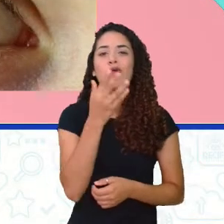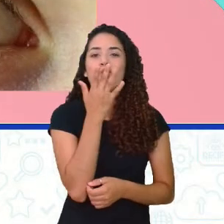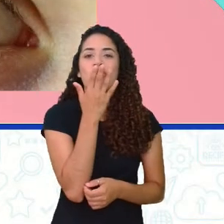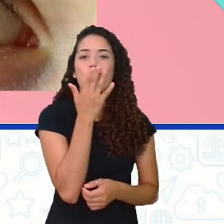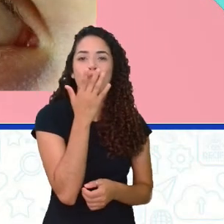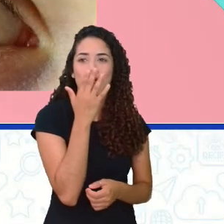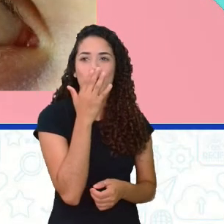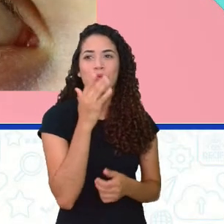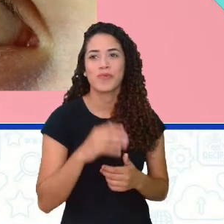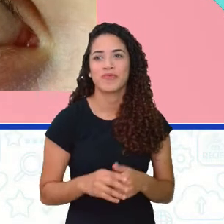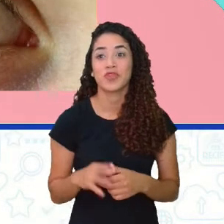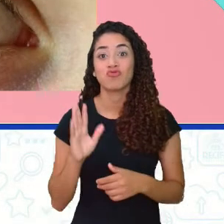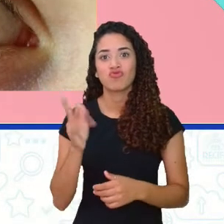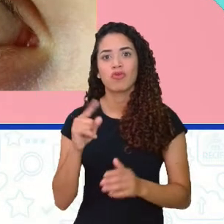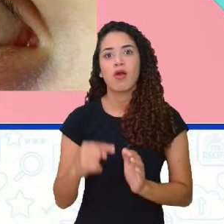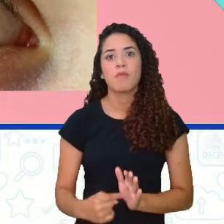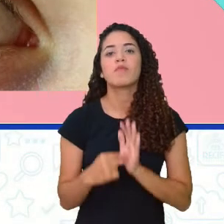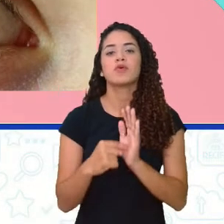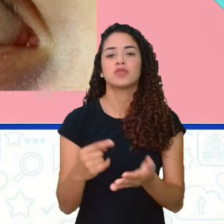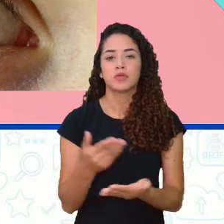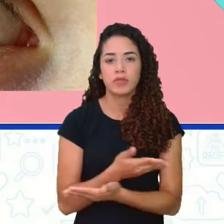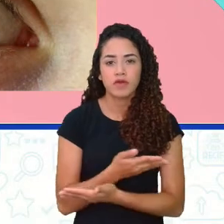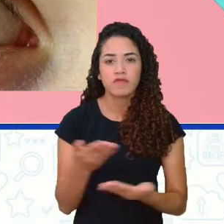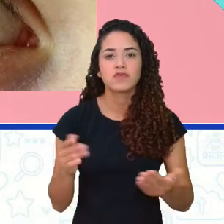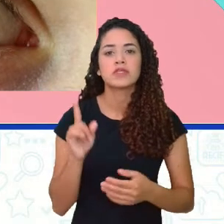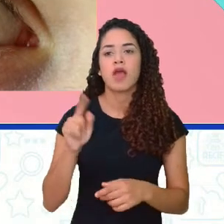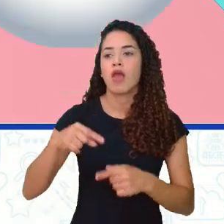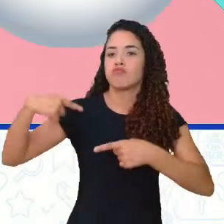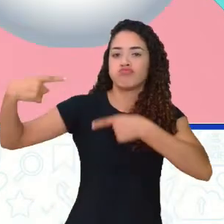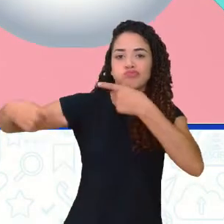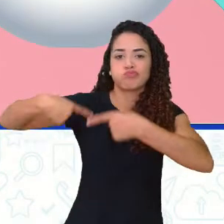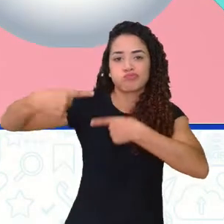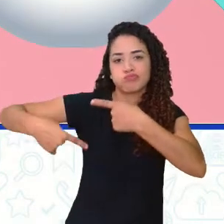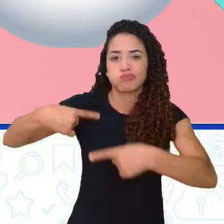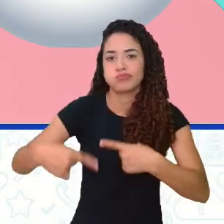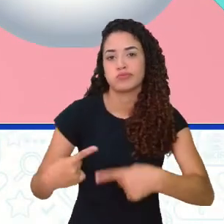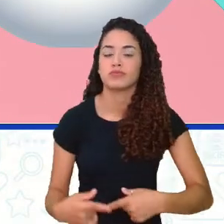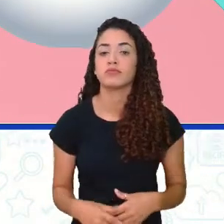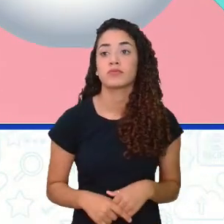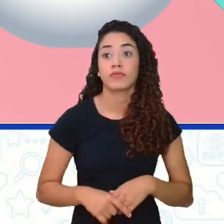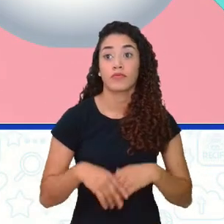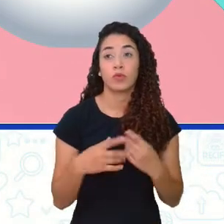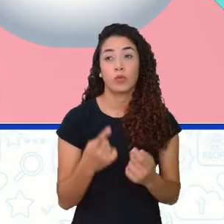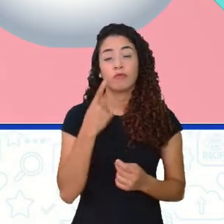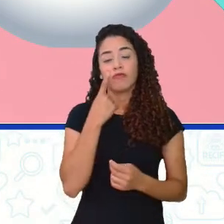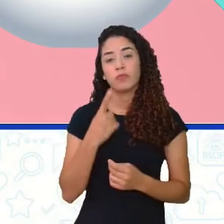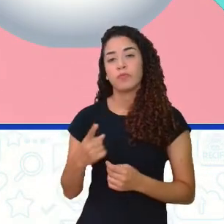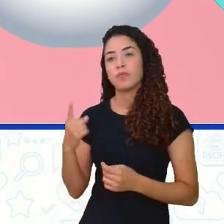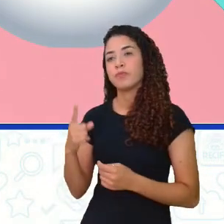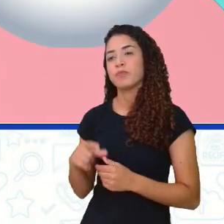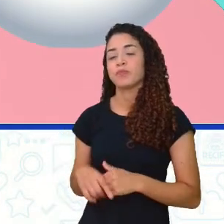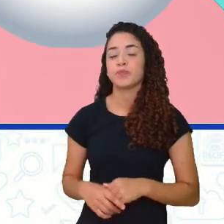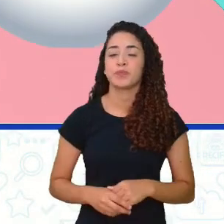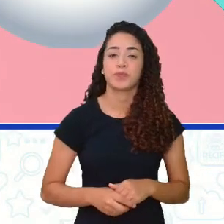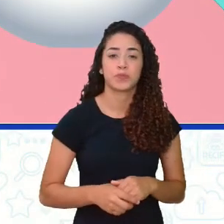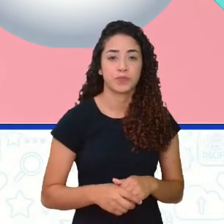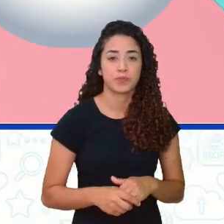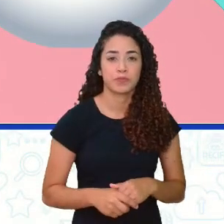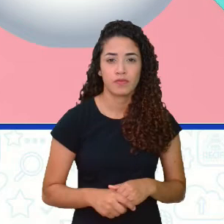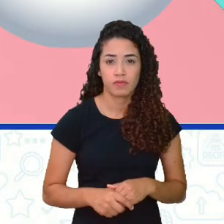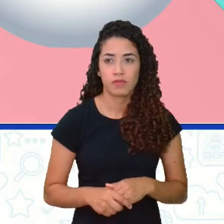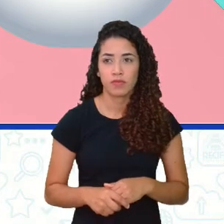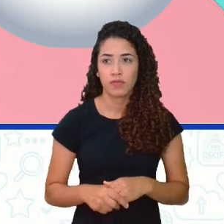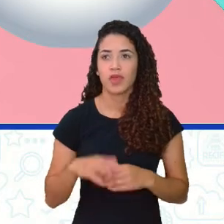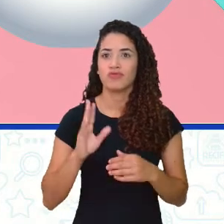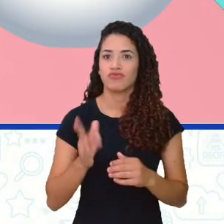coloquei para vocês dizendo que, né, é questão aí da hereditariedade. Observem agora o modelo, que aí a gente mais uma vez